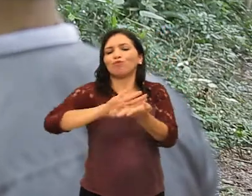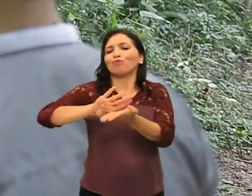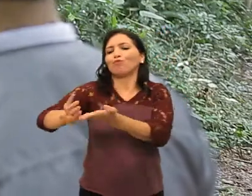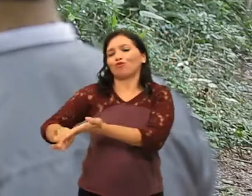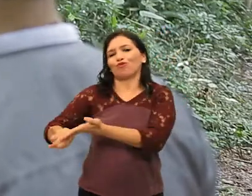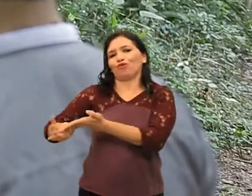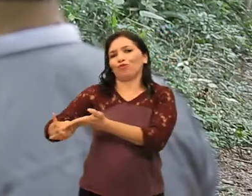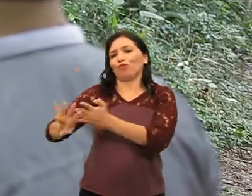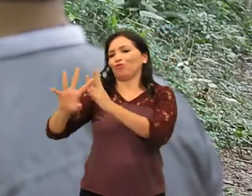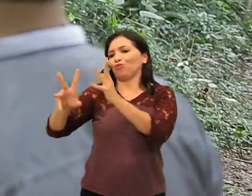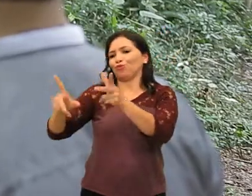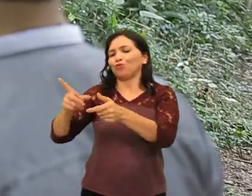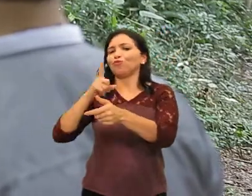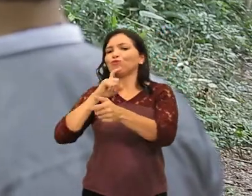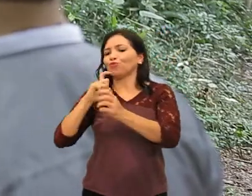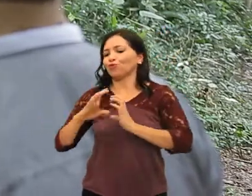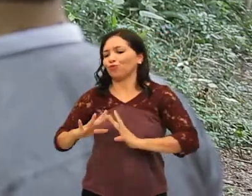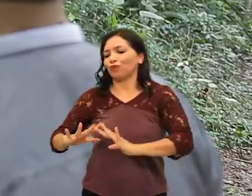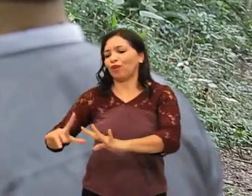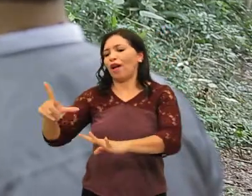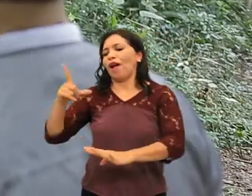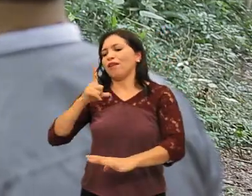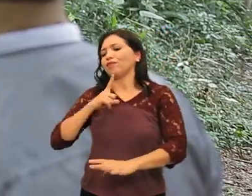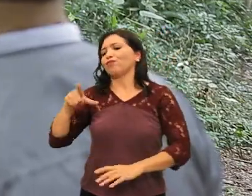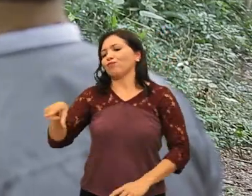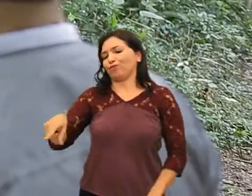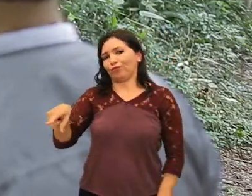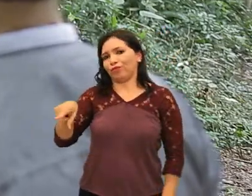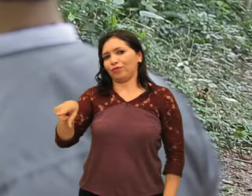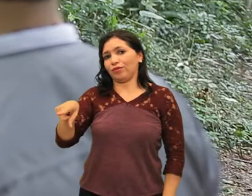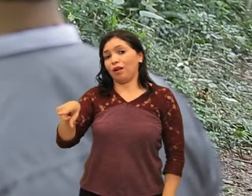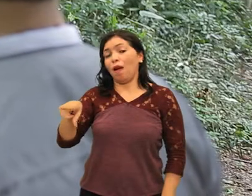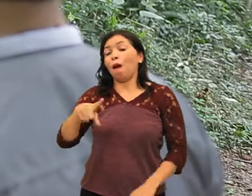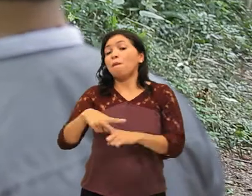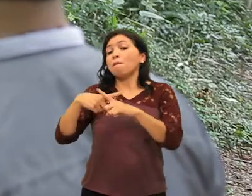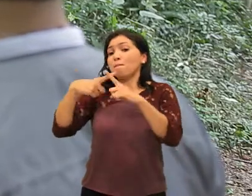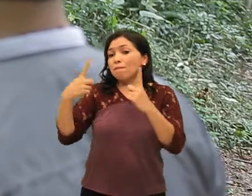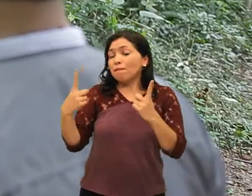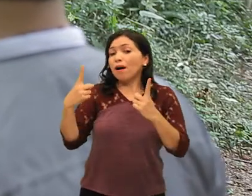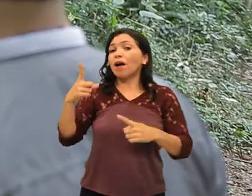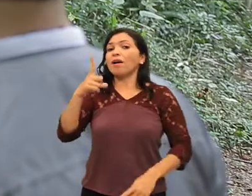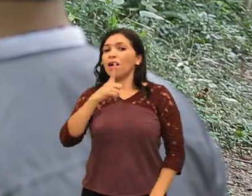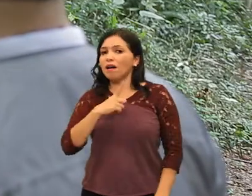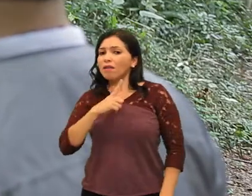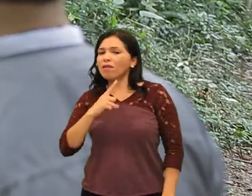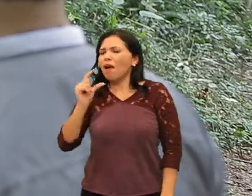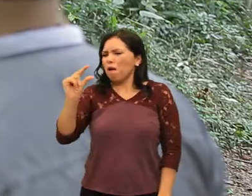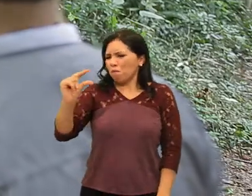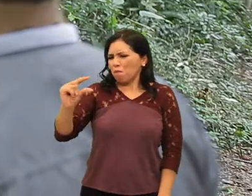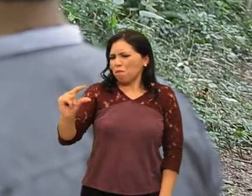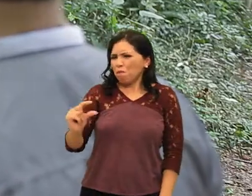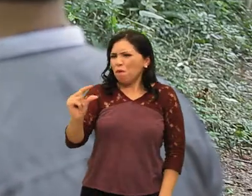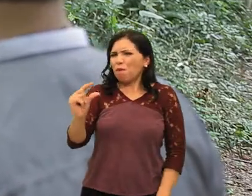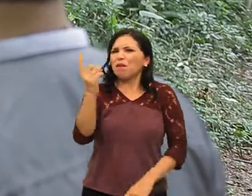ali, né? Mas ainda temos alguns pequenos estratos,